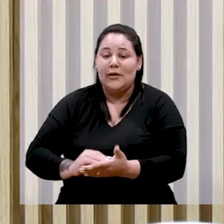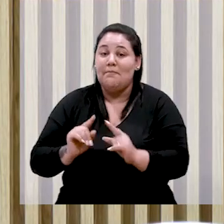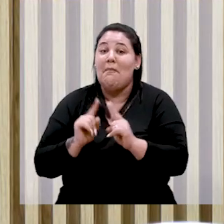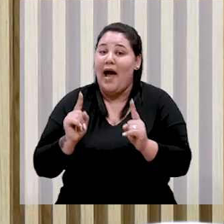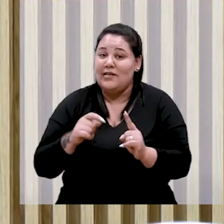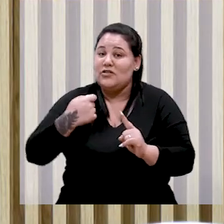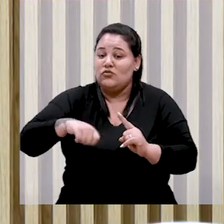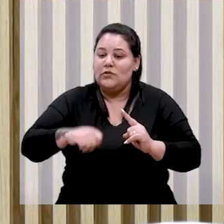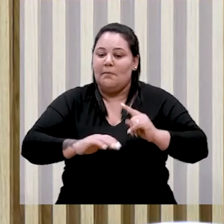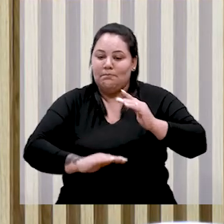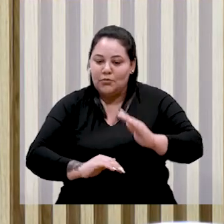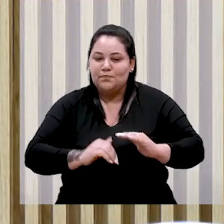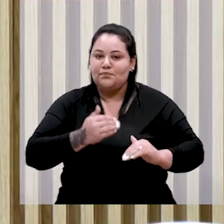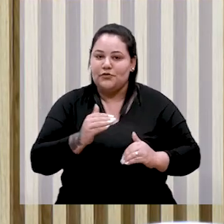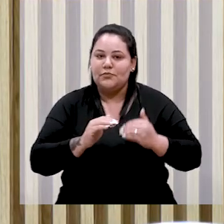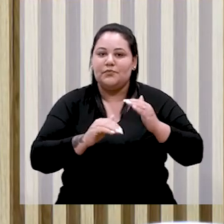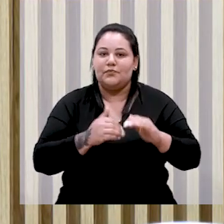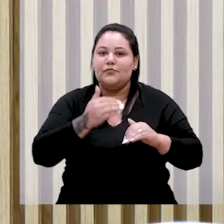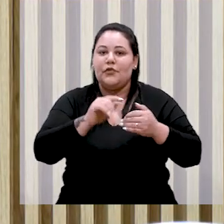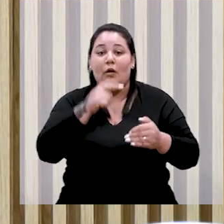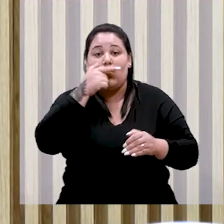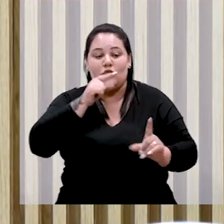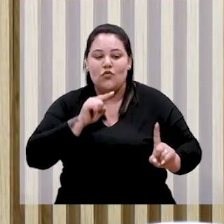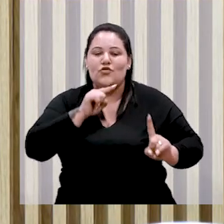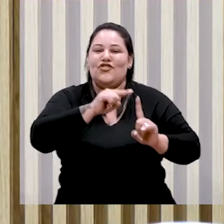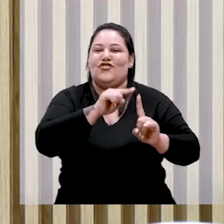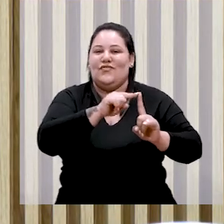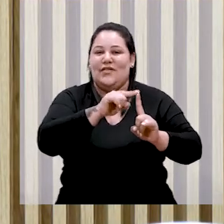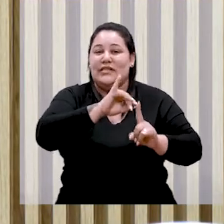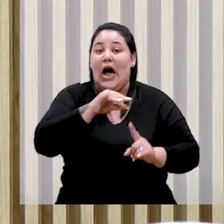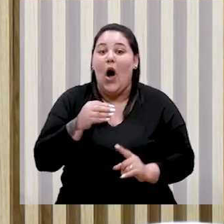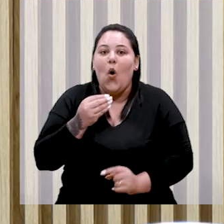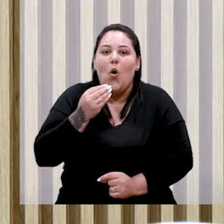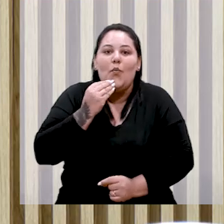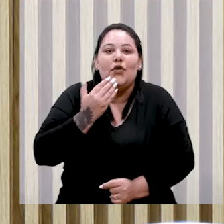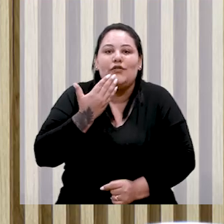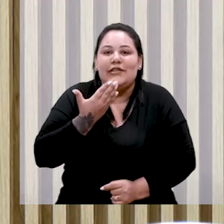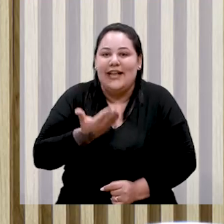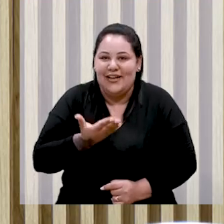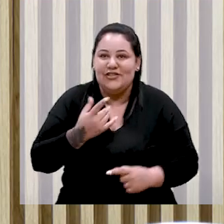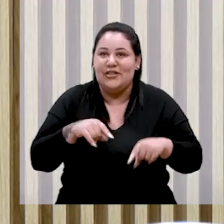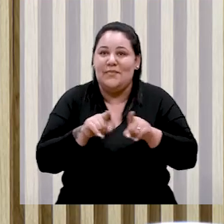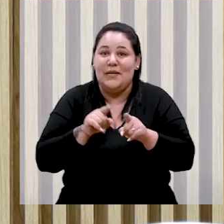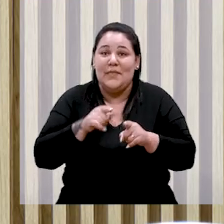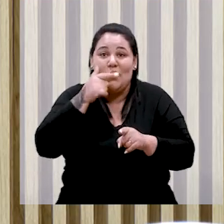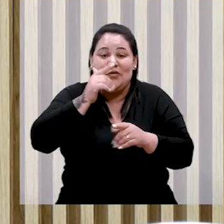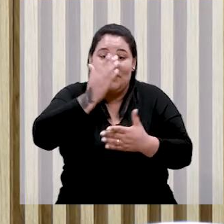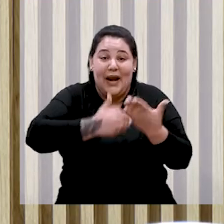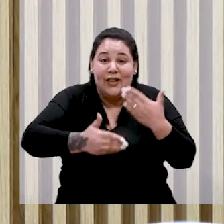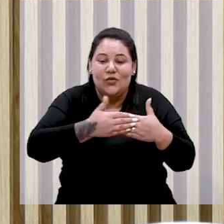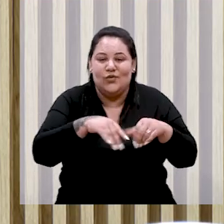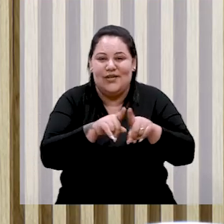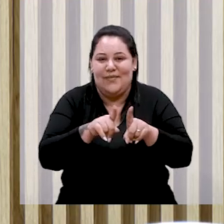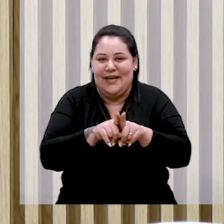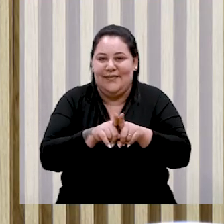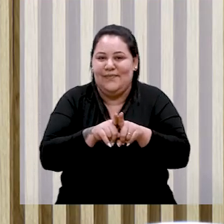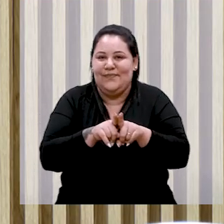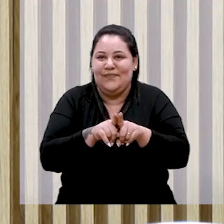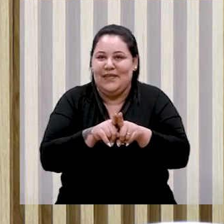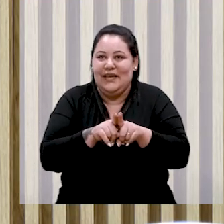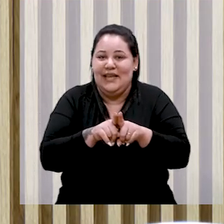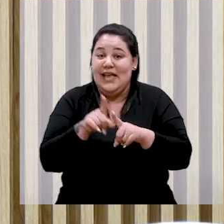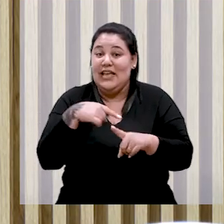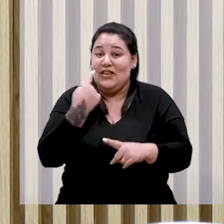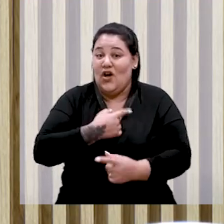dar passos para ir alcançando, né? Assim, cada vez mais essa possibilidade de ser para todos. E a gente